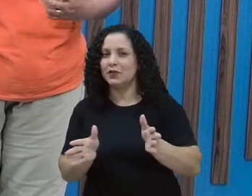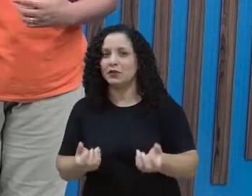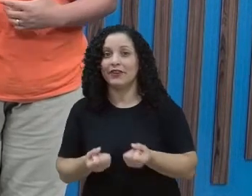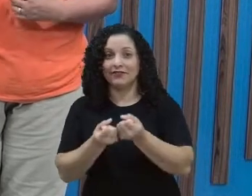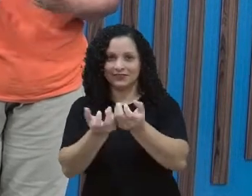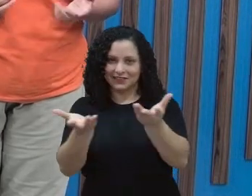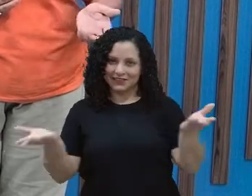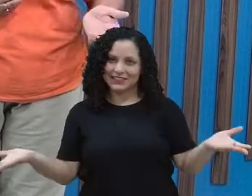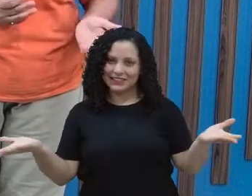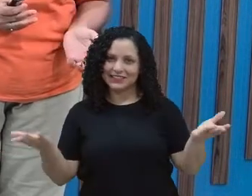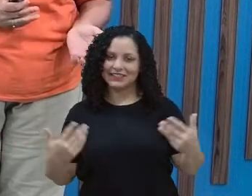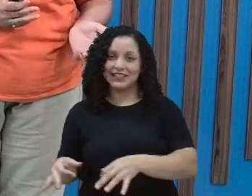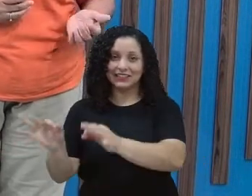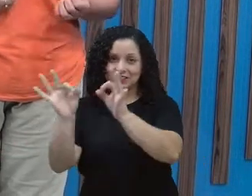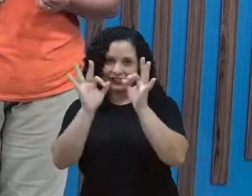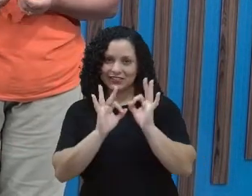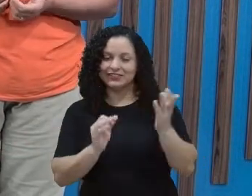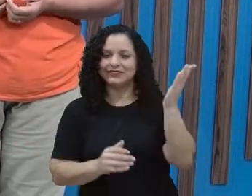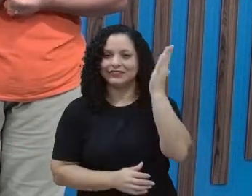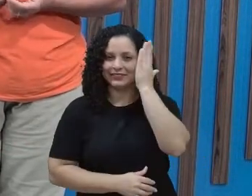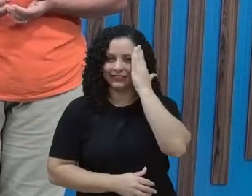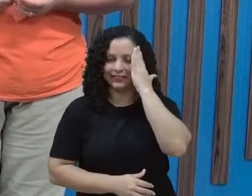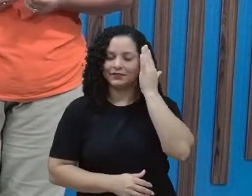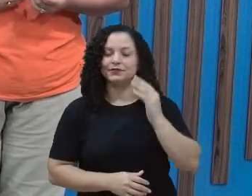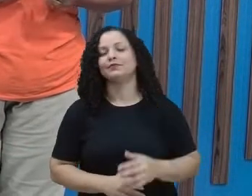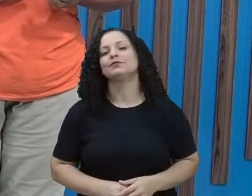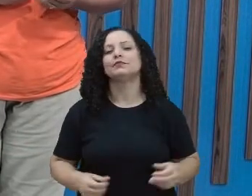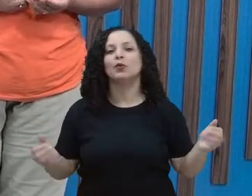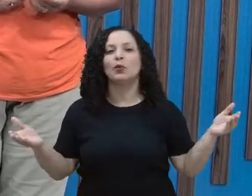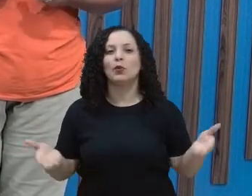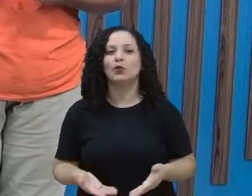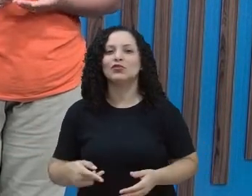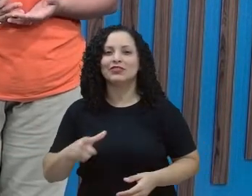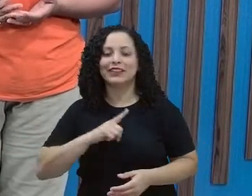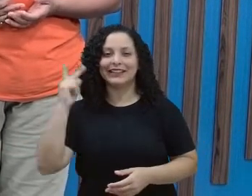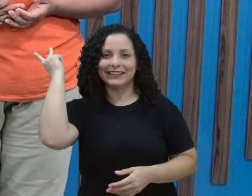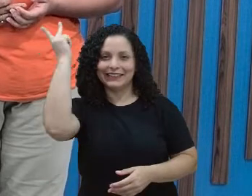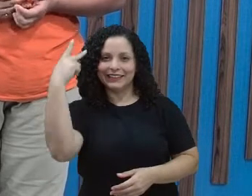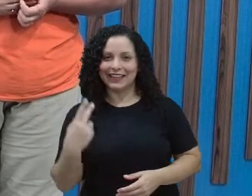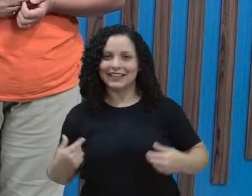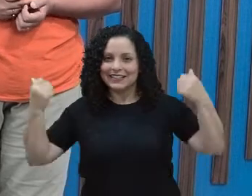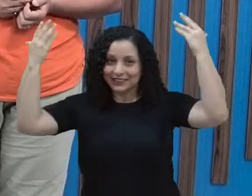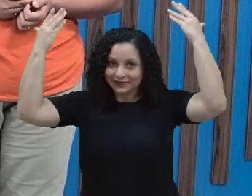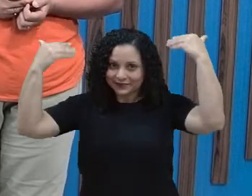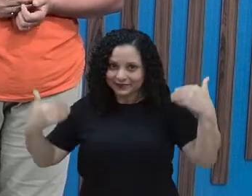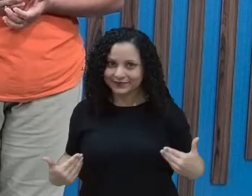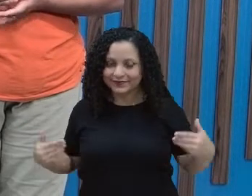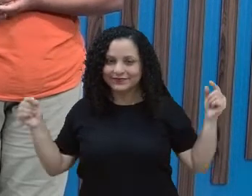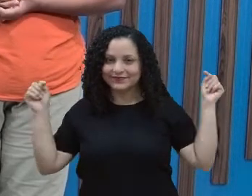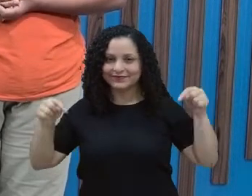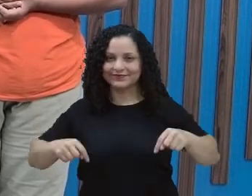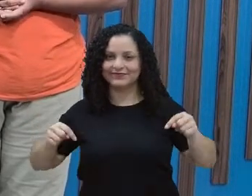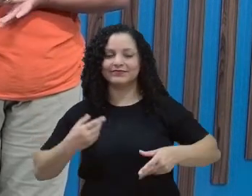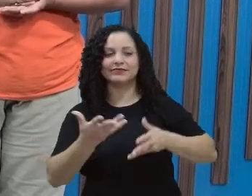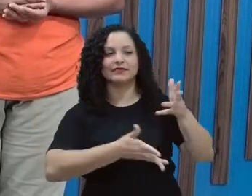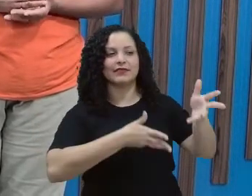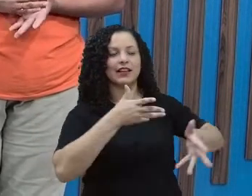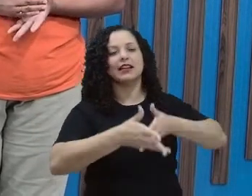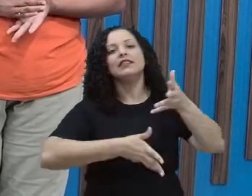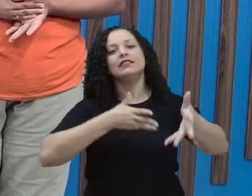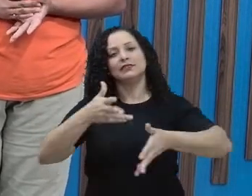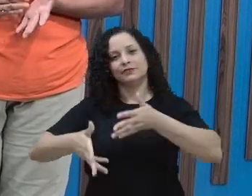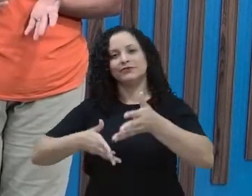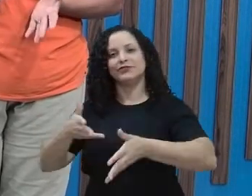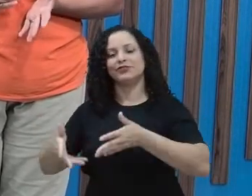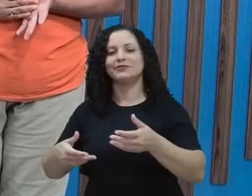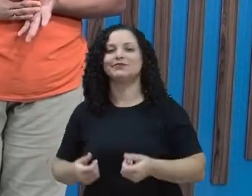possam acompanhar e compreender. Então, hoje nós estamos com a Késia, aqui no estúdio, fazendo esta